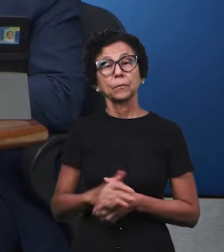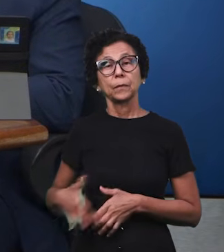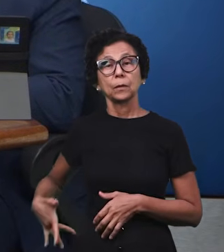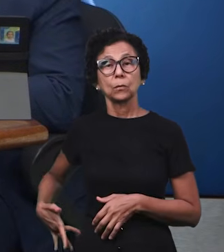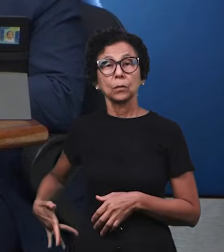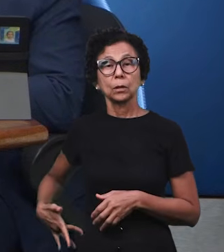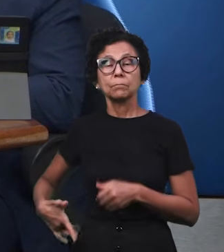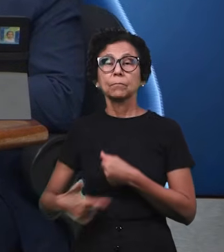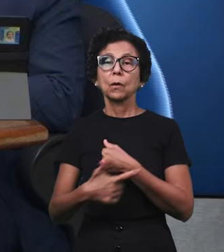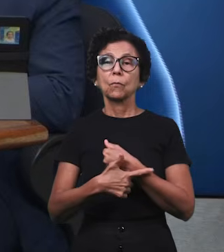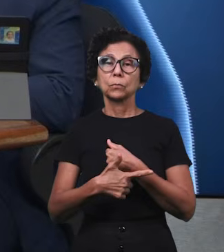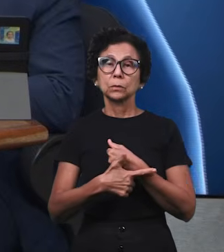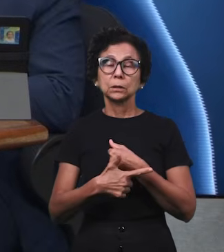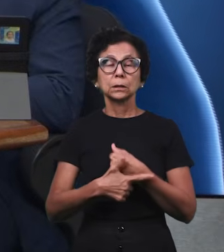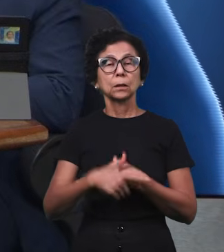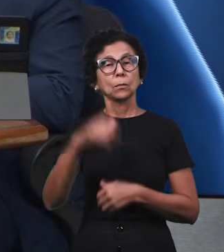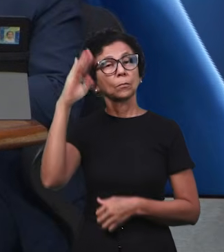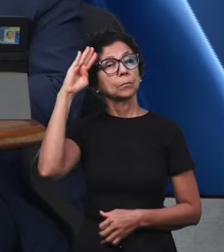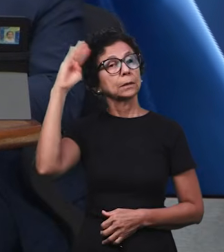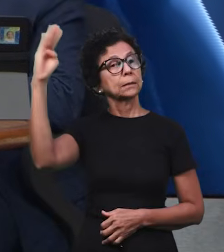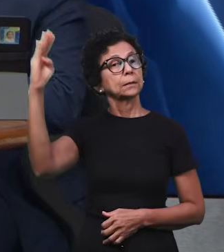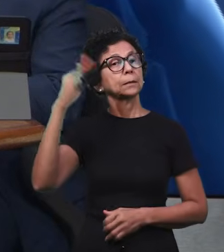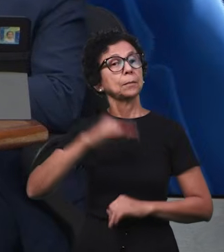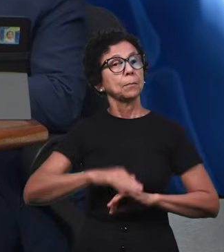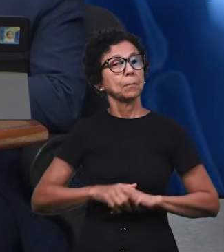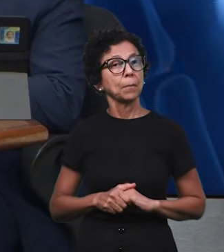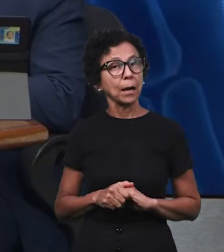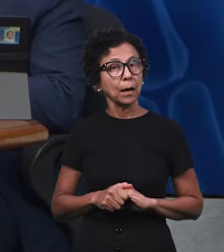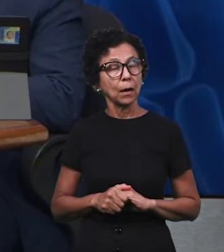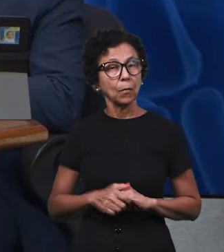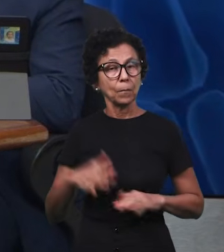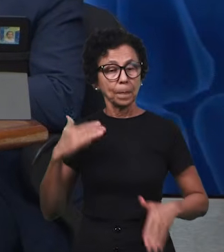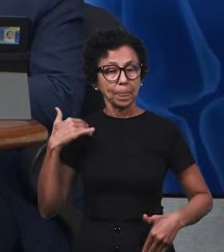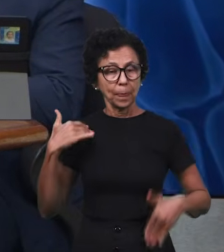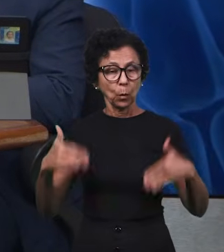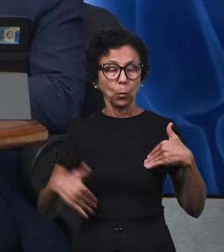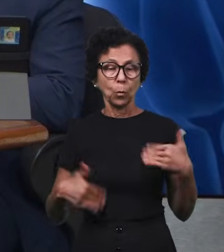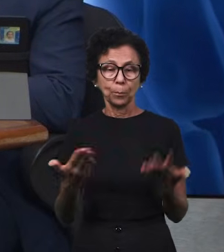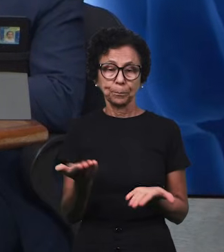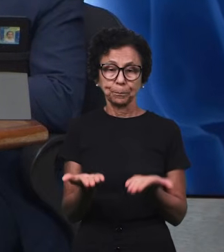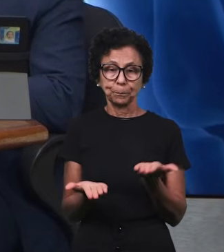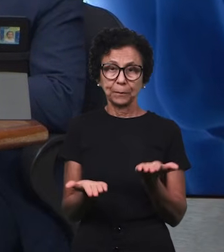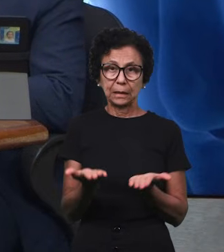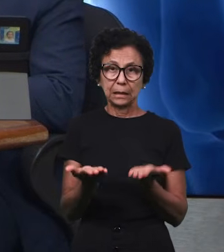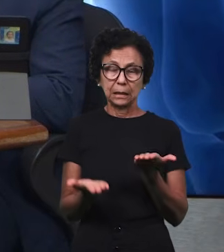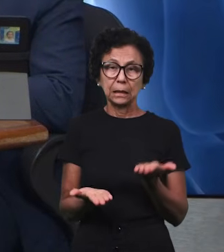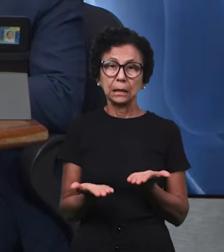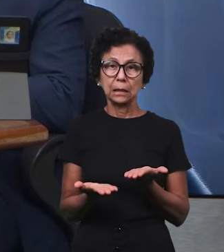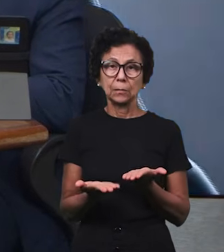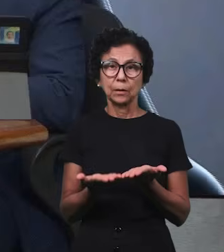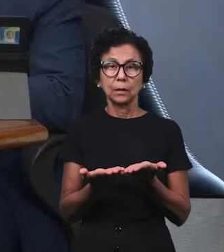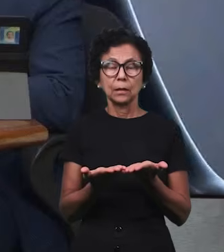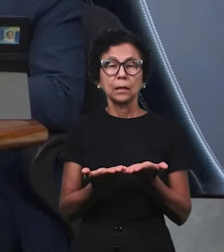rins. Ele exerce, o principal papel dele é manter o corpo em equilíbrio e a